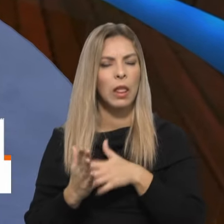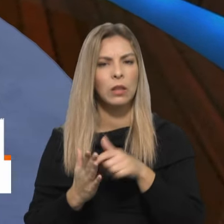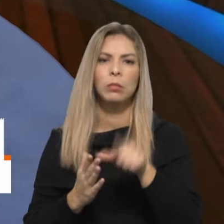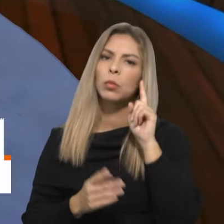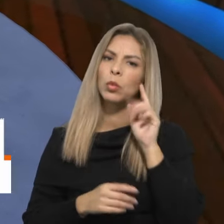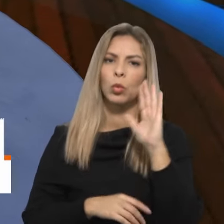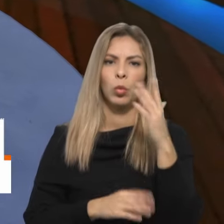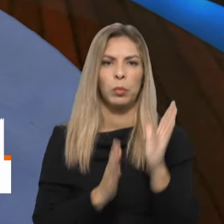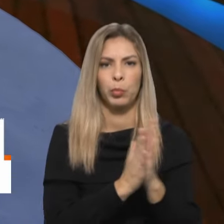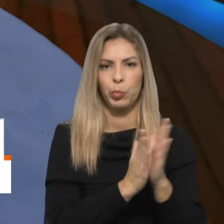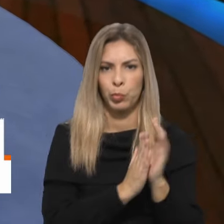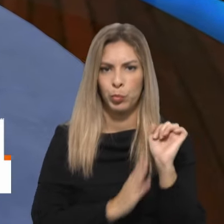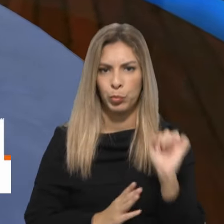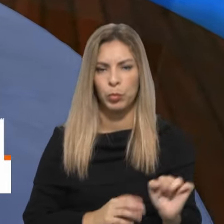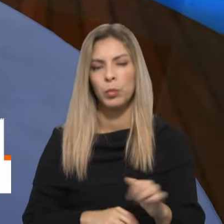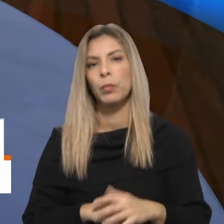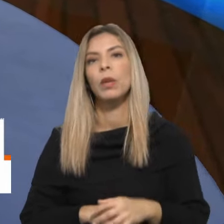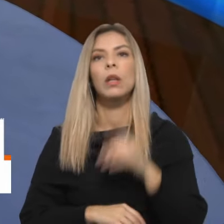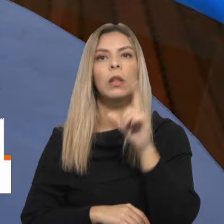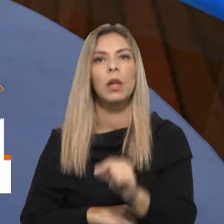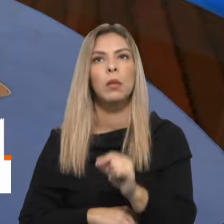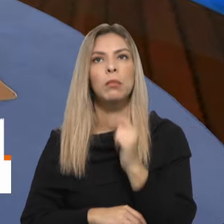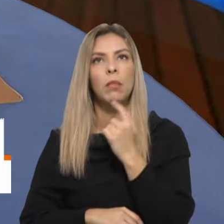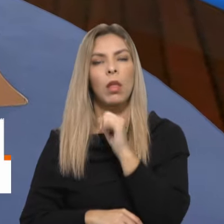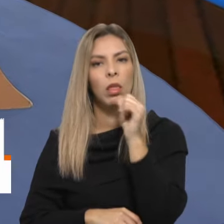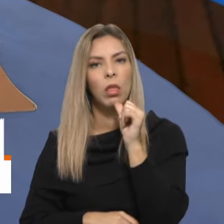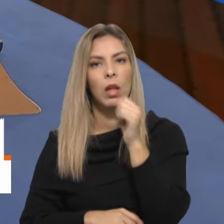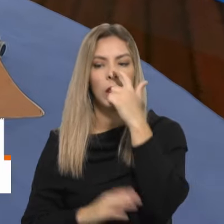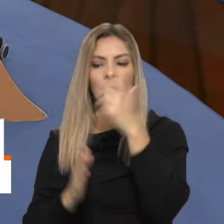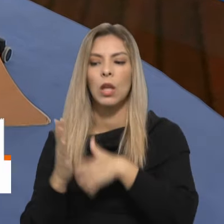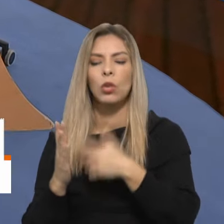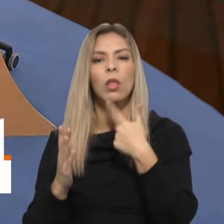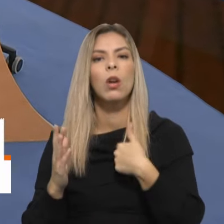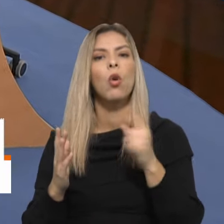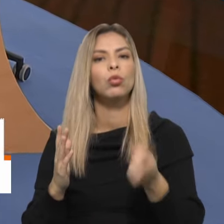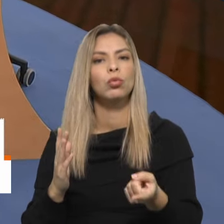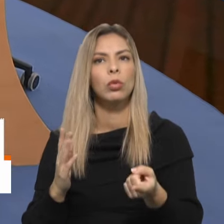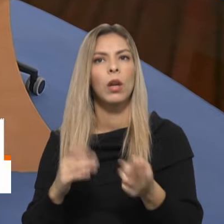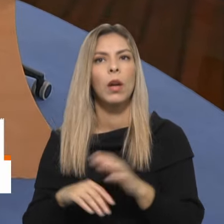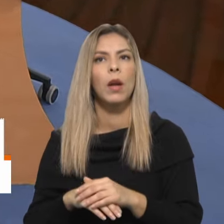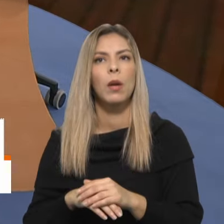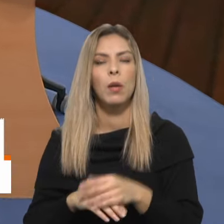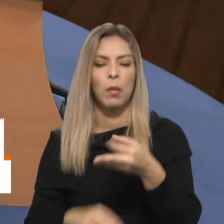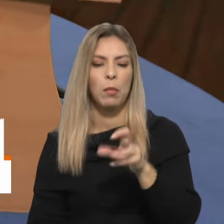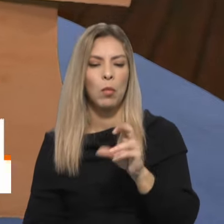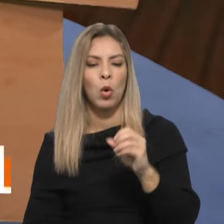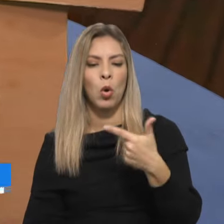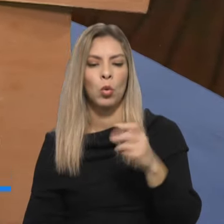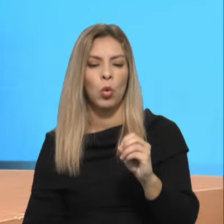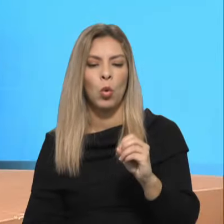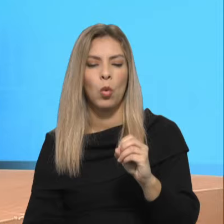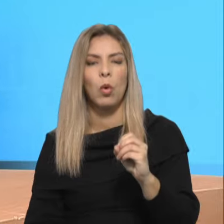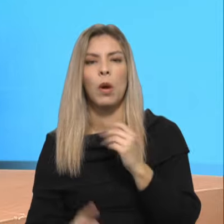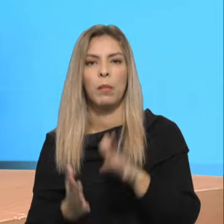dogma. E baseou-se também na exegese de vários padres da Igreja. O que é que o texto nos diz? Isto é chamado o proto-evangelho. Proto-evangelho porque, de